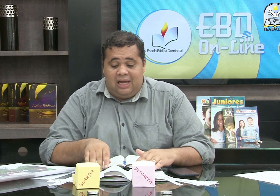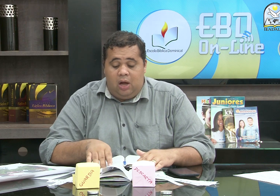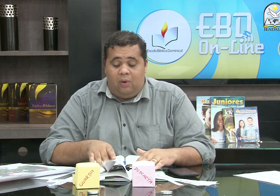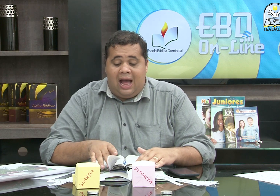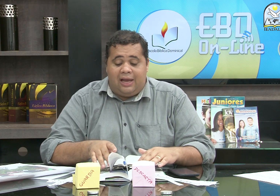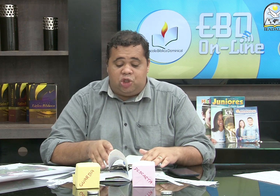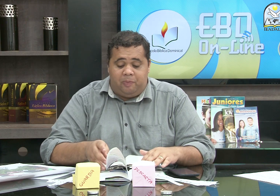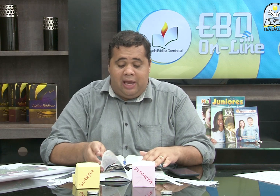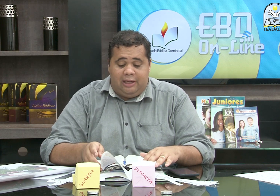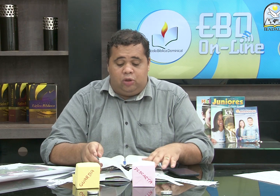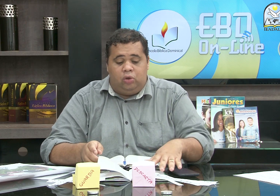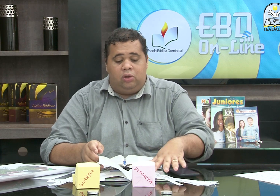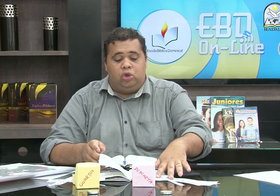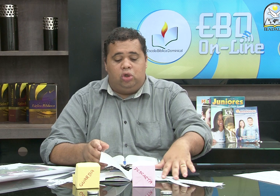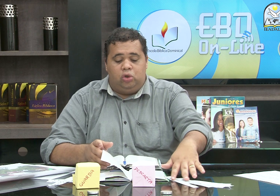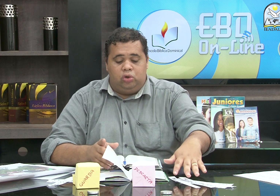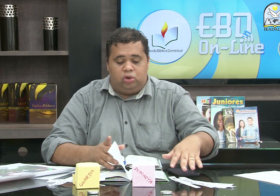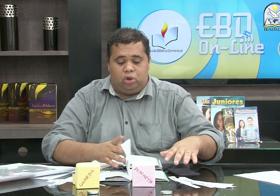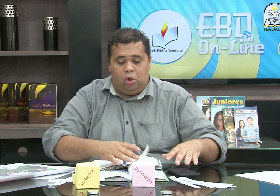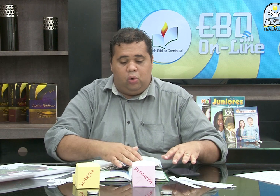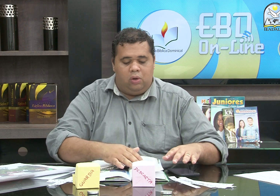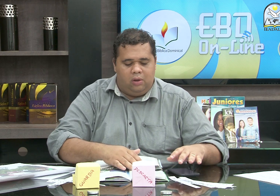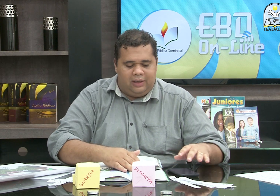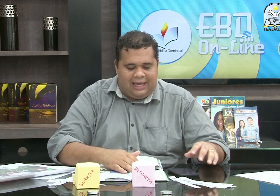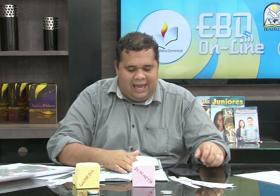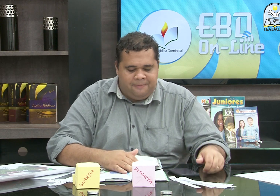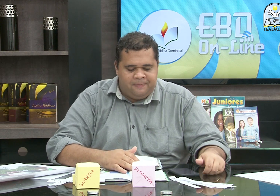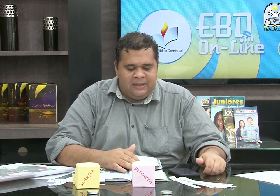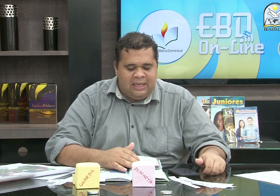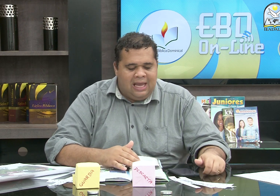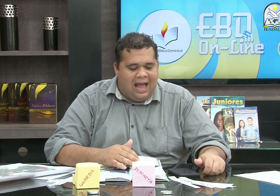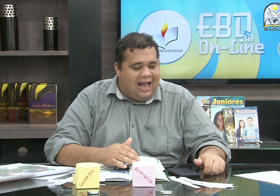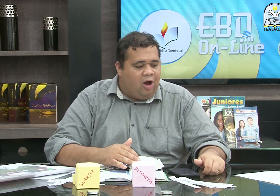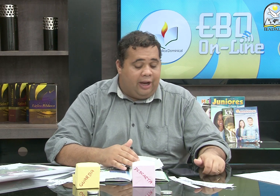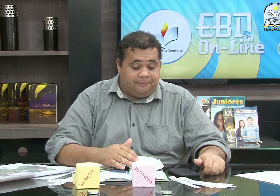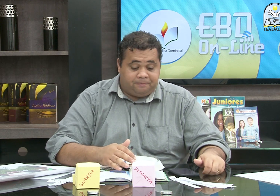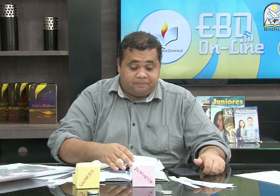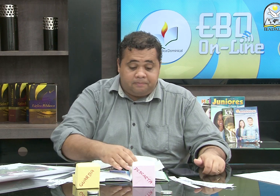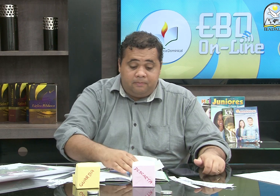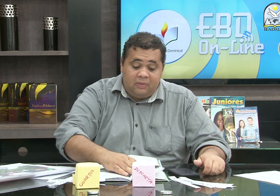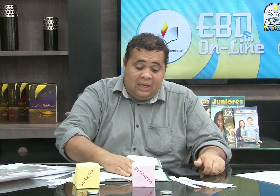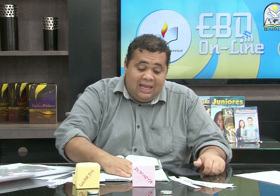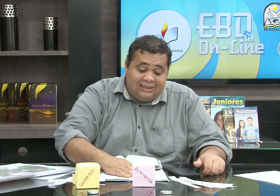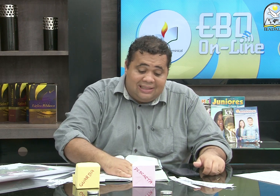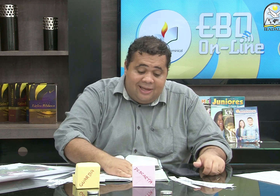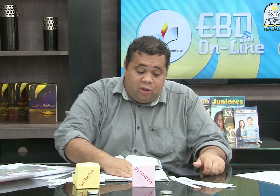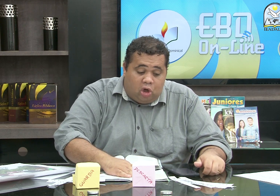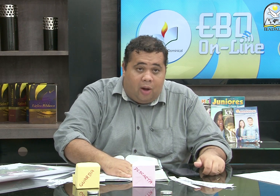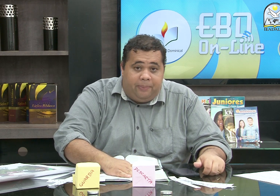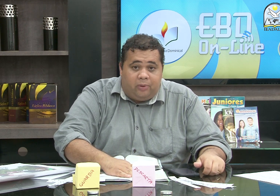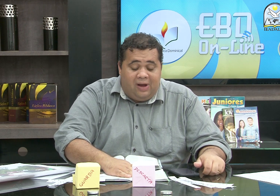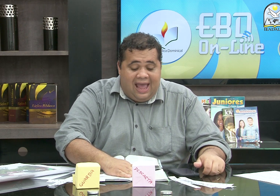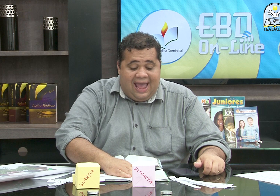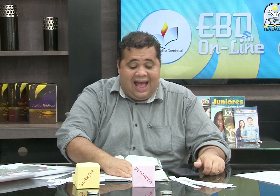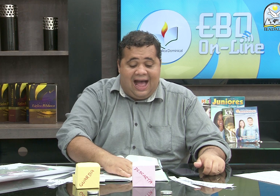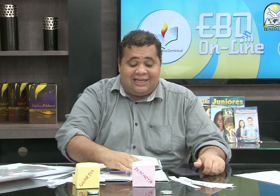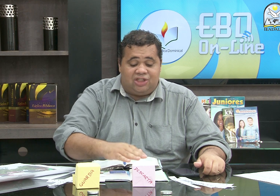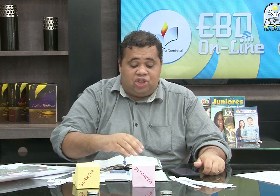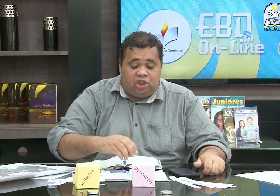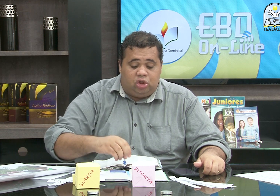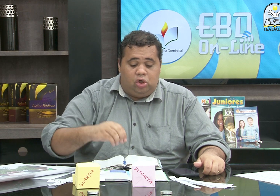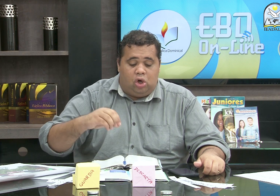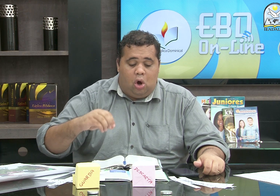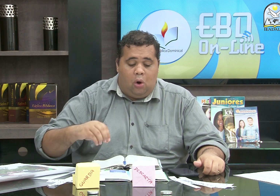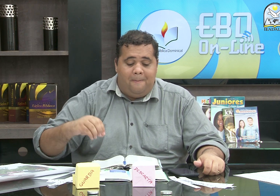relação a respeito do luto OK agora terceiro tópico é